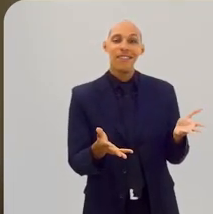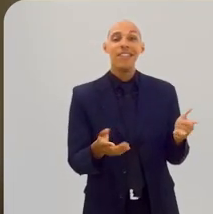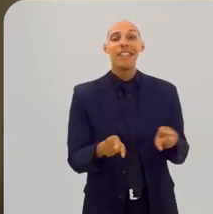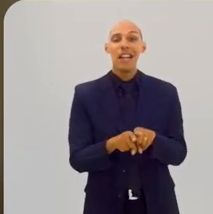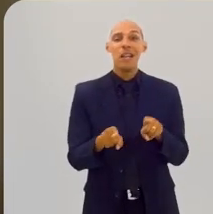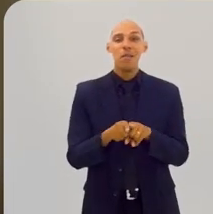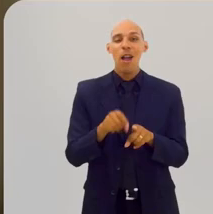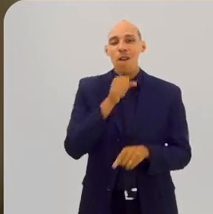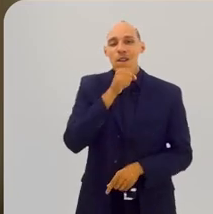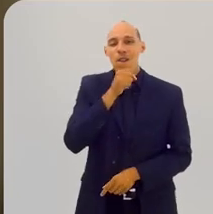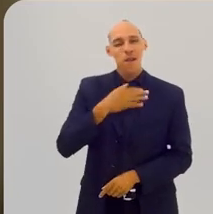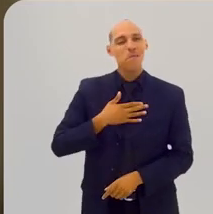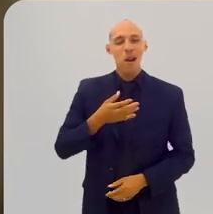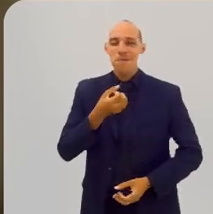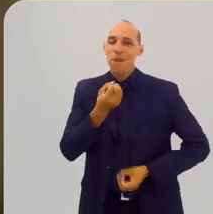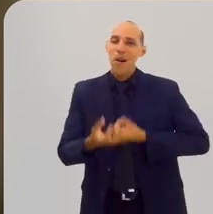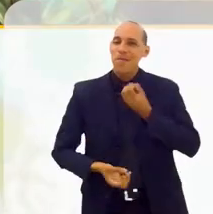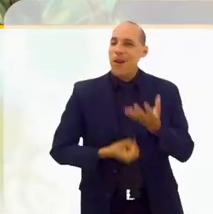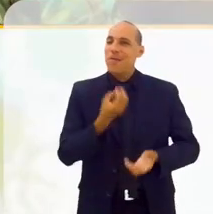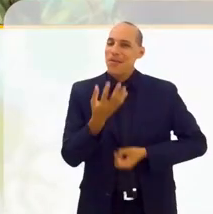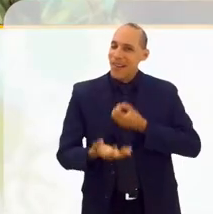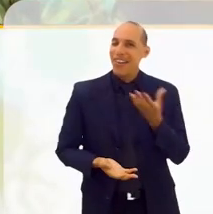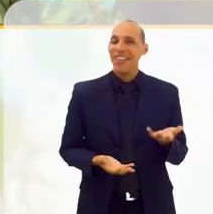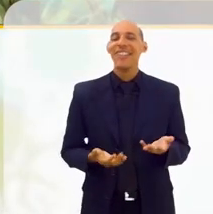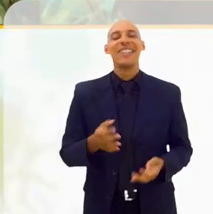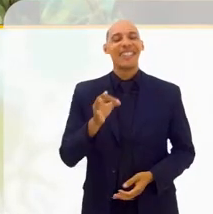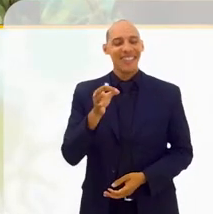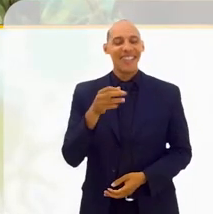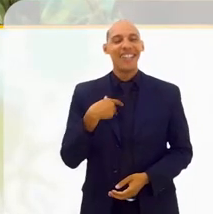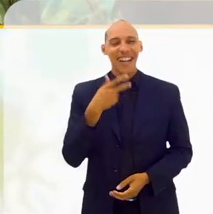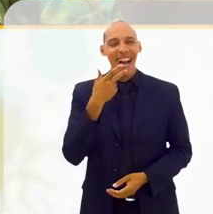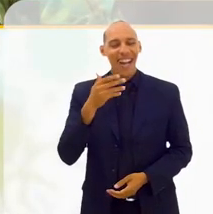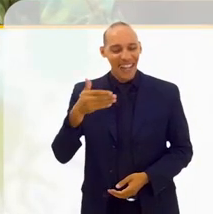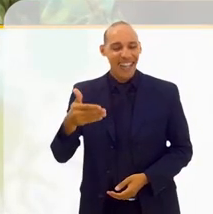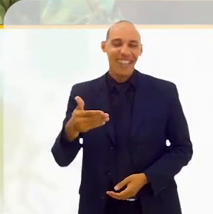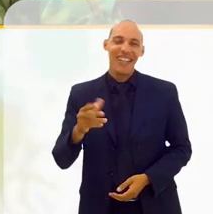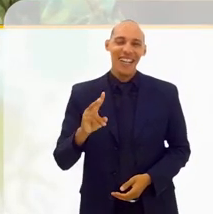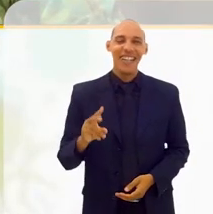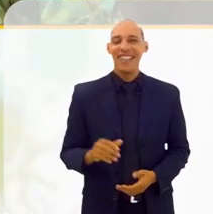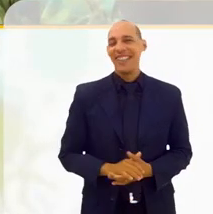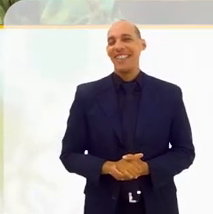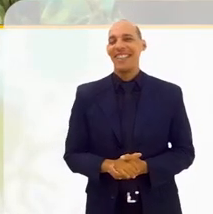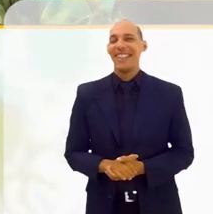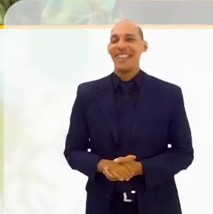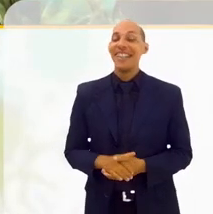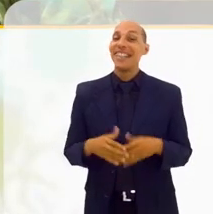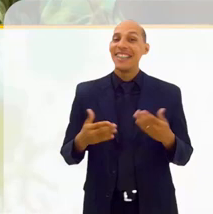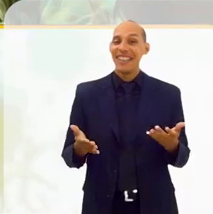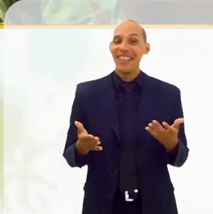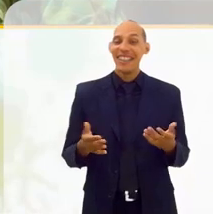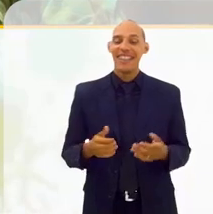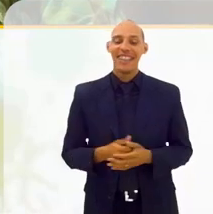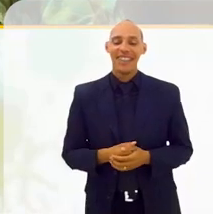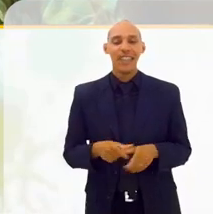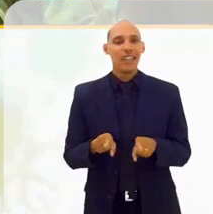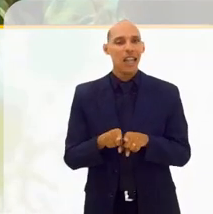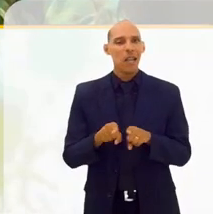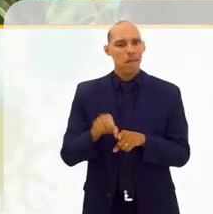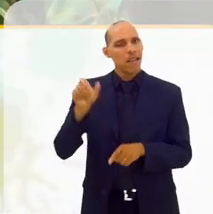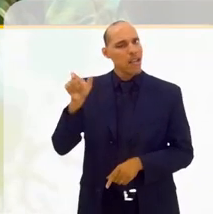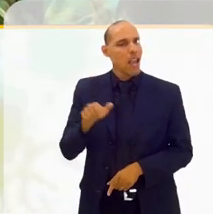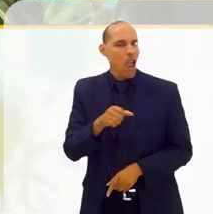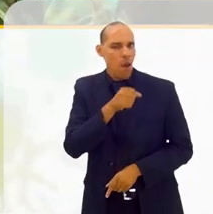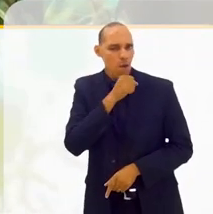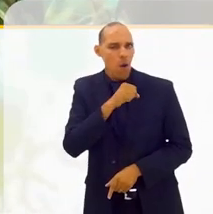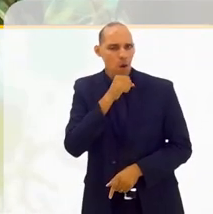eu tenho um avô que é poeta é eu ia falar dele daqui a pouquinho e aí também